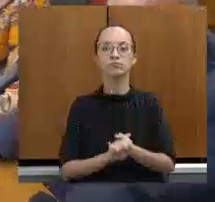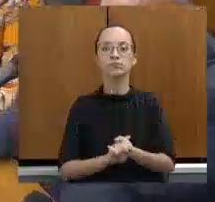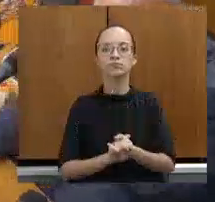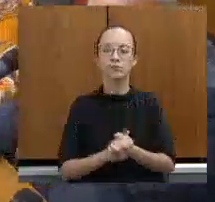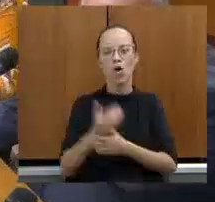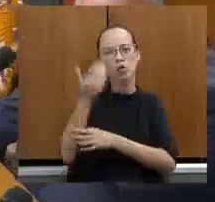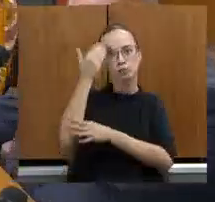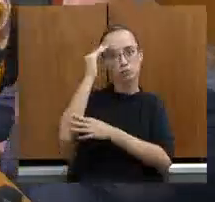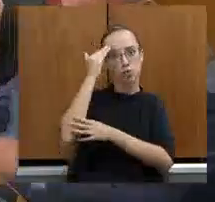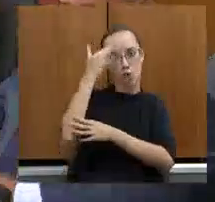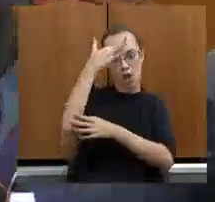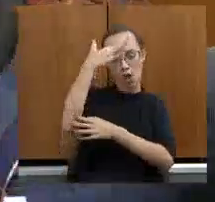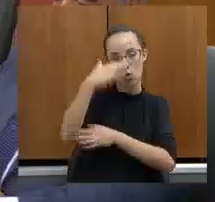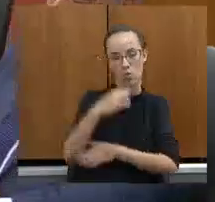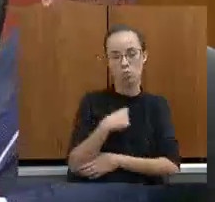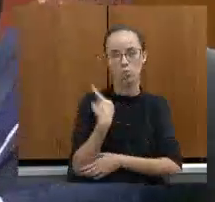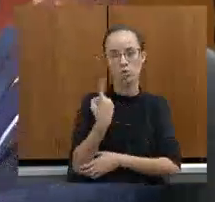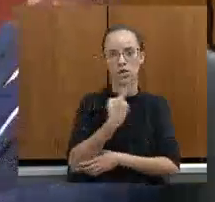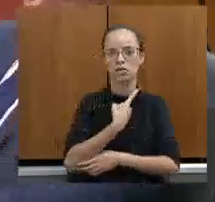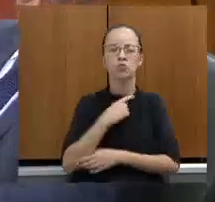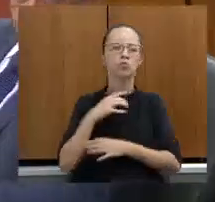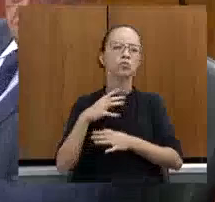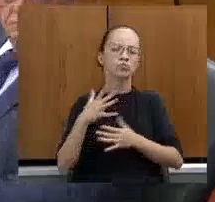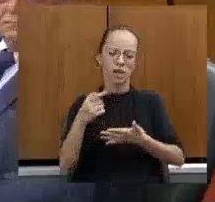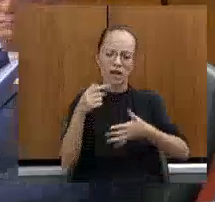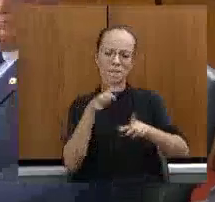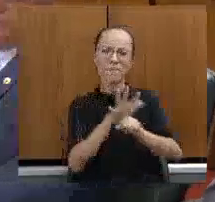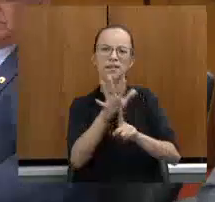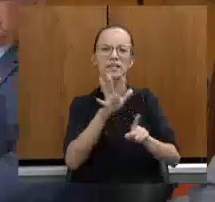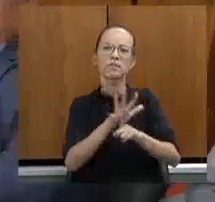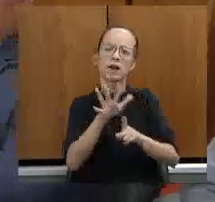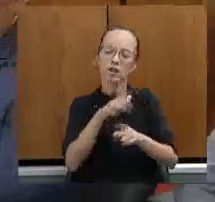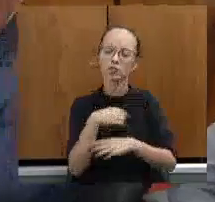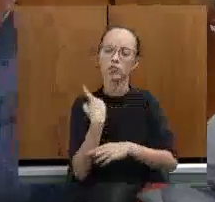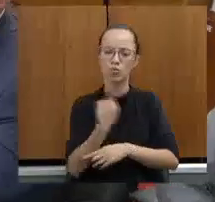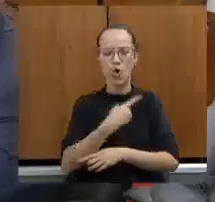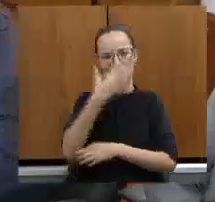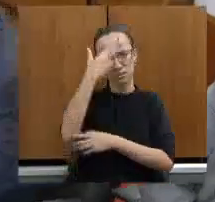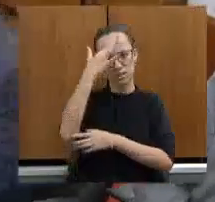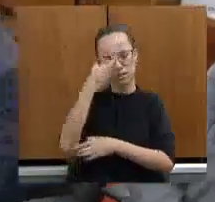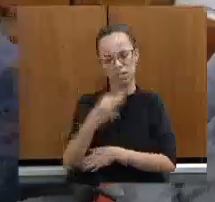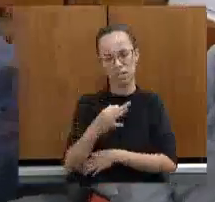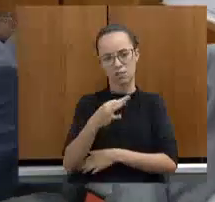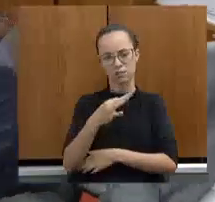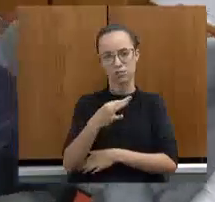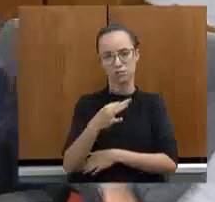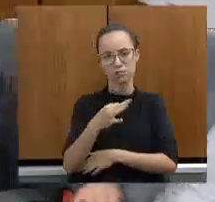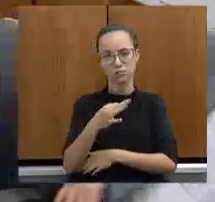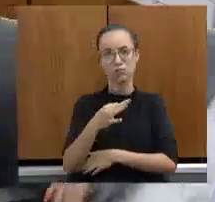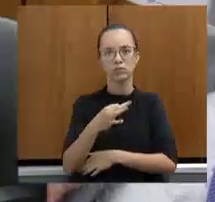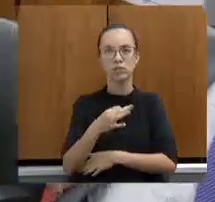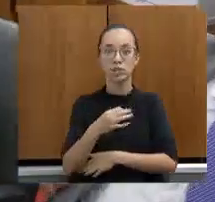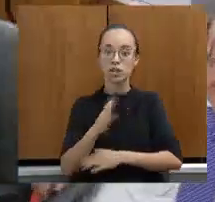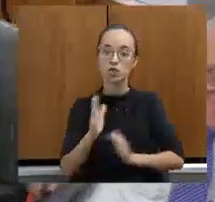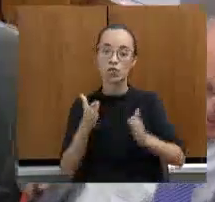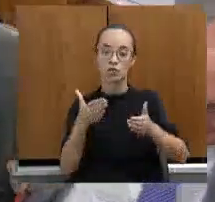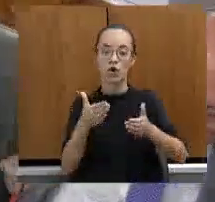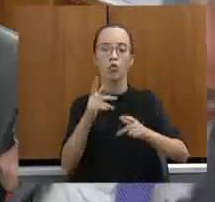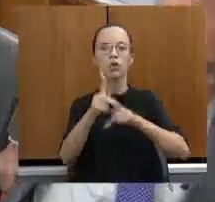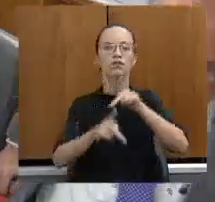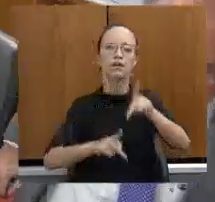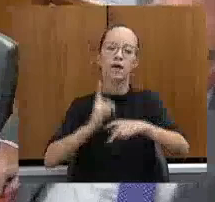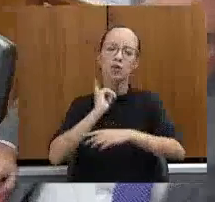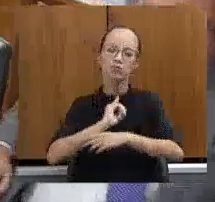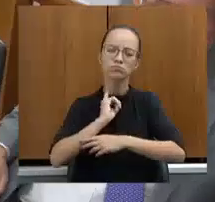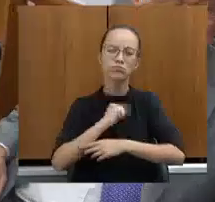entende completamente as demandas acima de tudo do povo de Minas Gerais que é para quem todos nós aqui desejamos